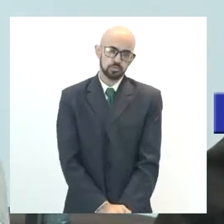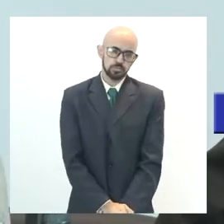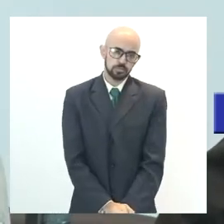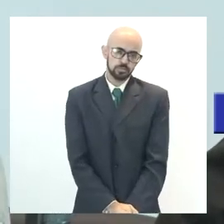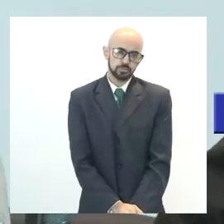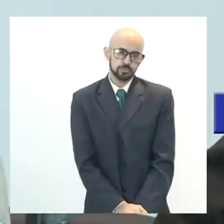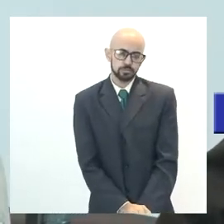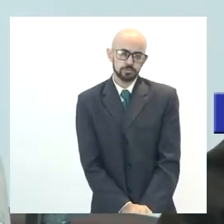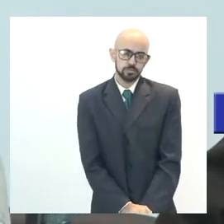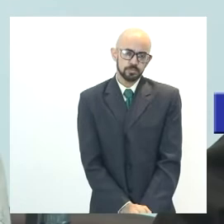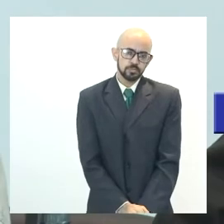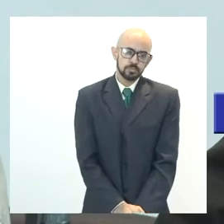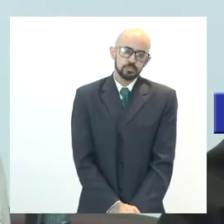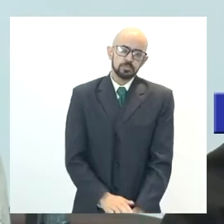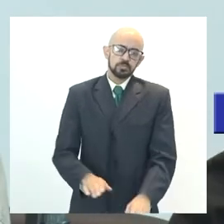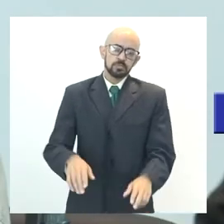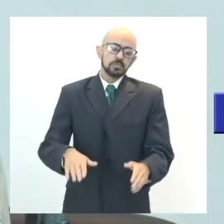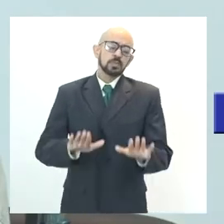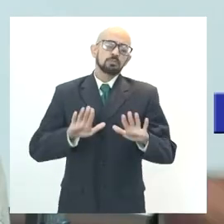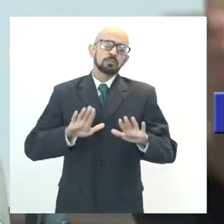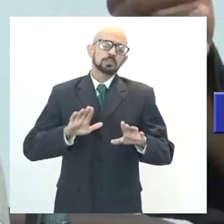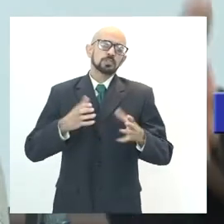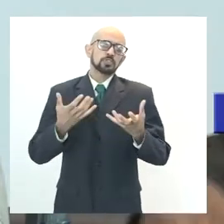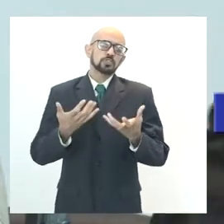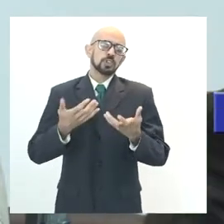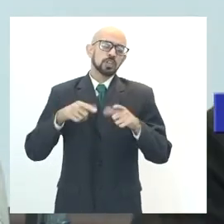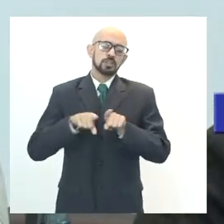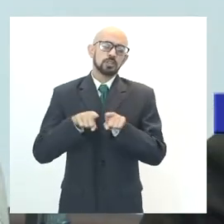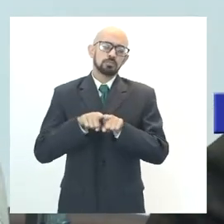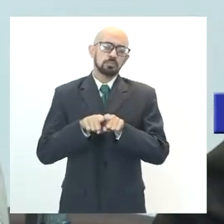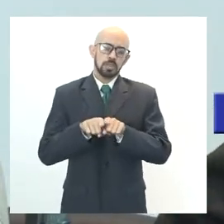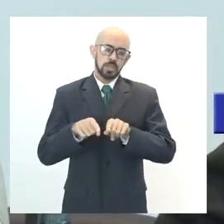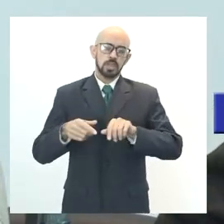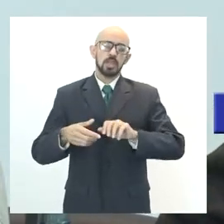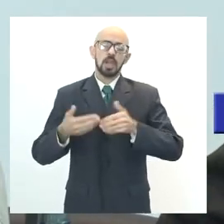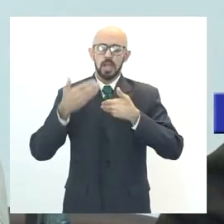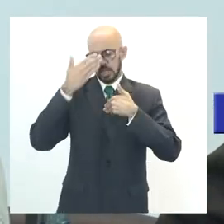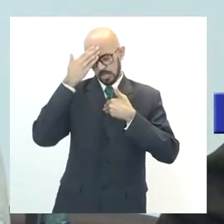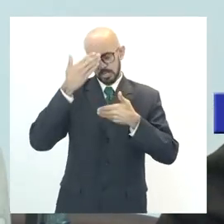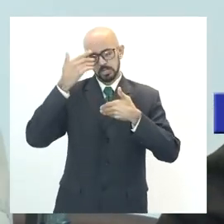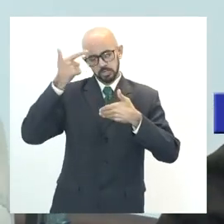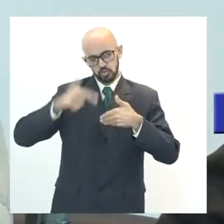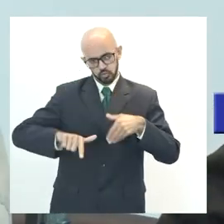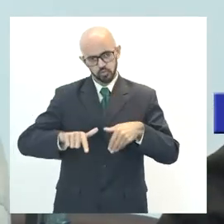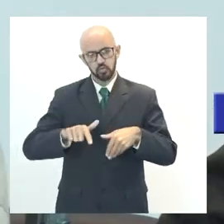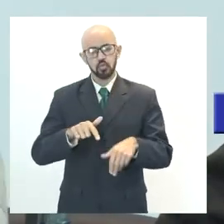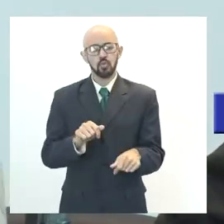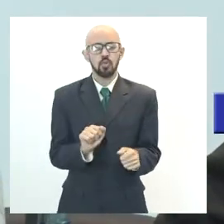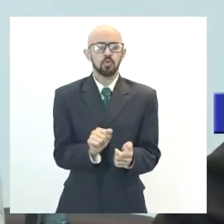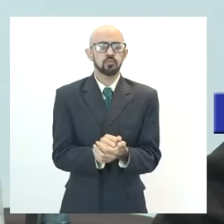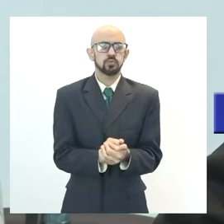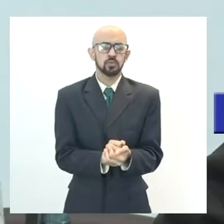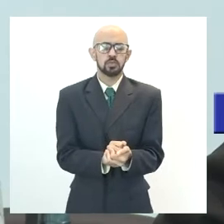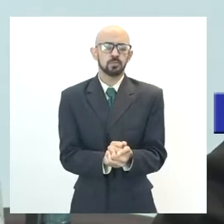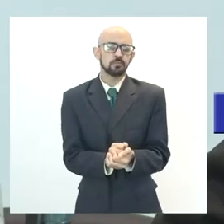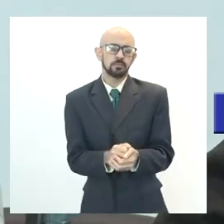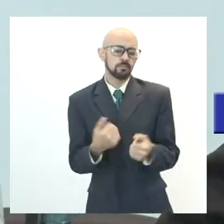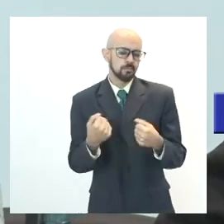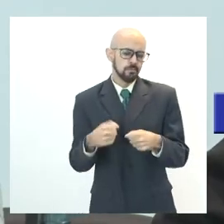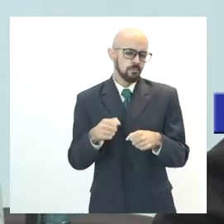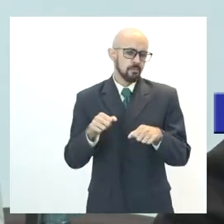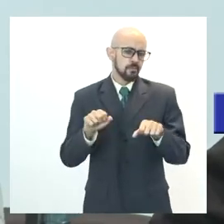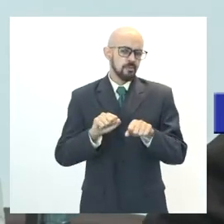aqui a gente abre um parente agradecendo mais uma vez né é isso precisa